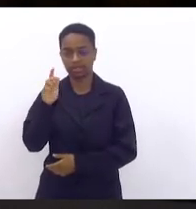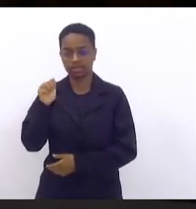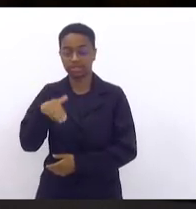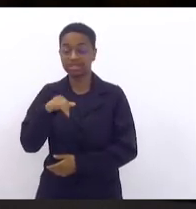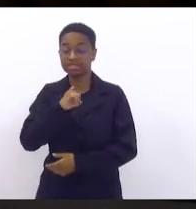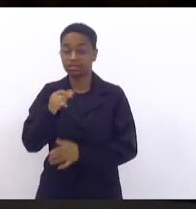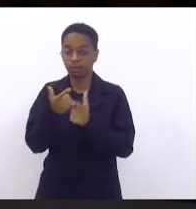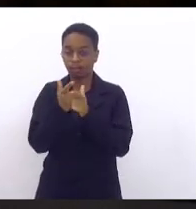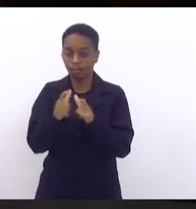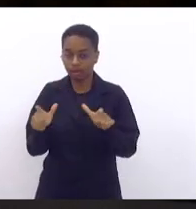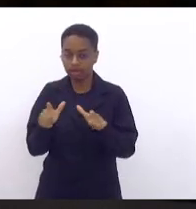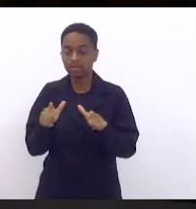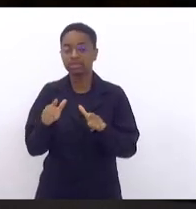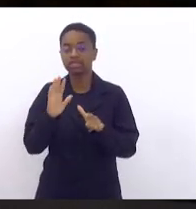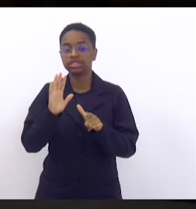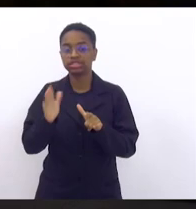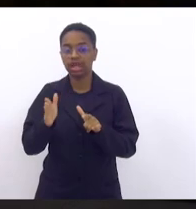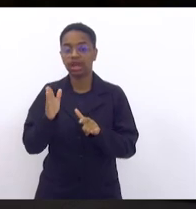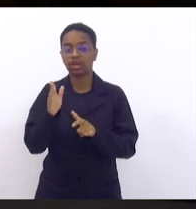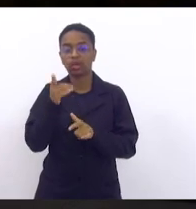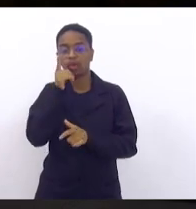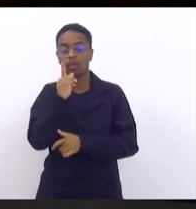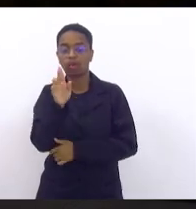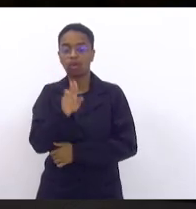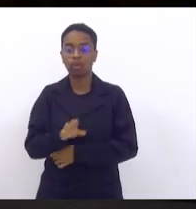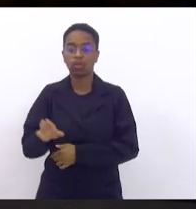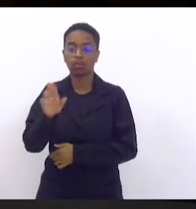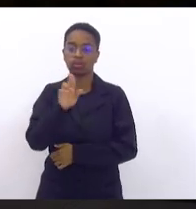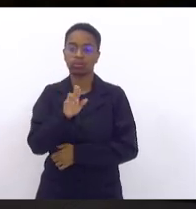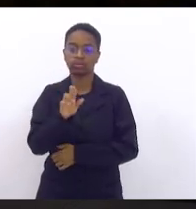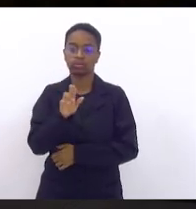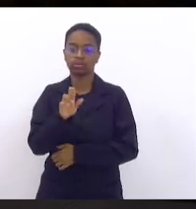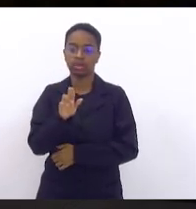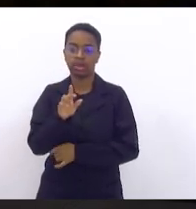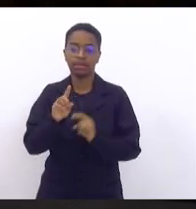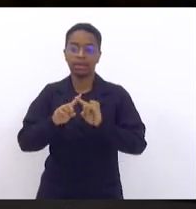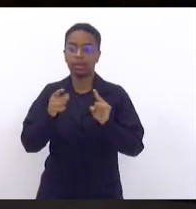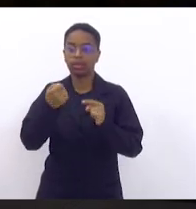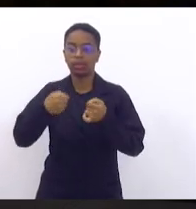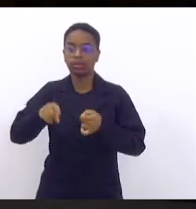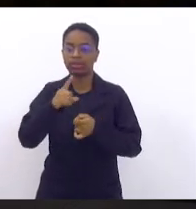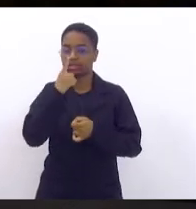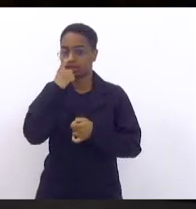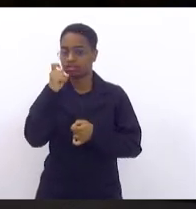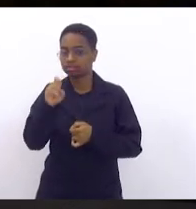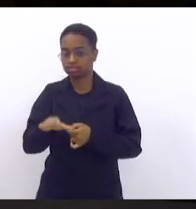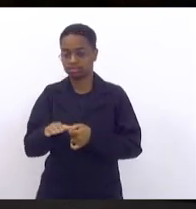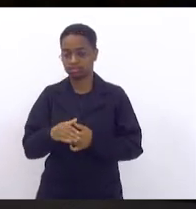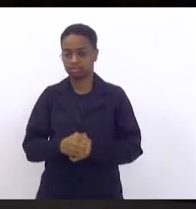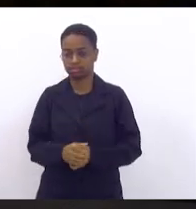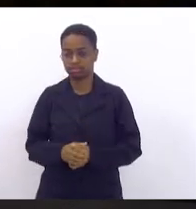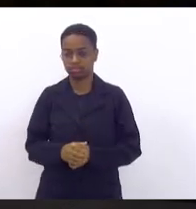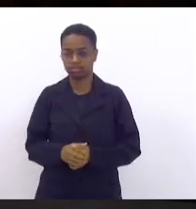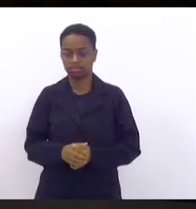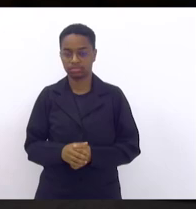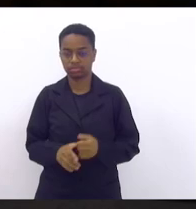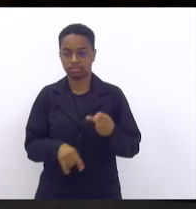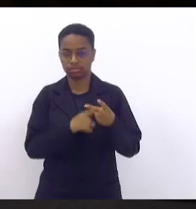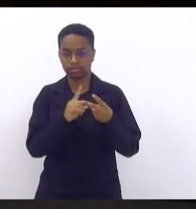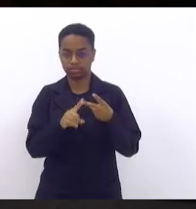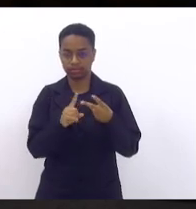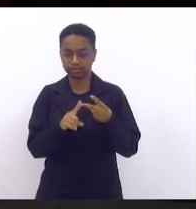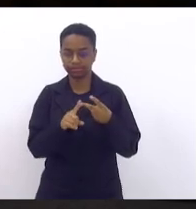parte dela já seja reutilizada sem ter que jogar fora né e depois